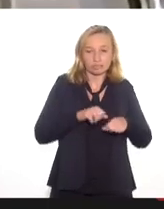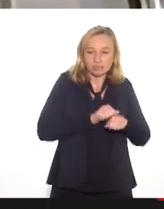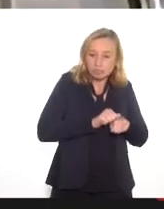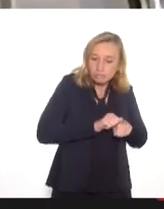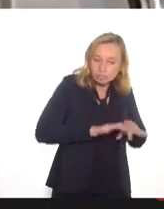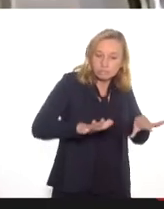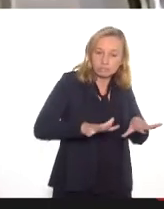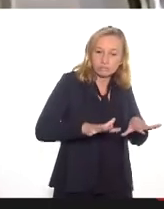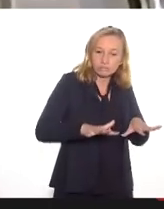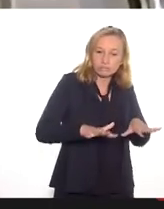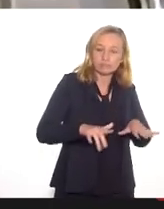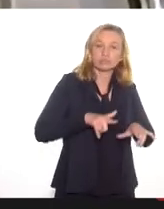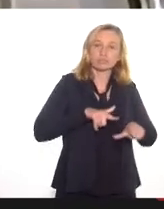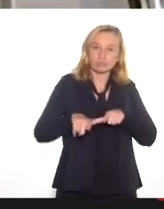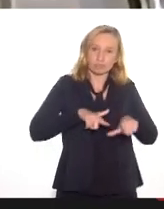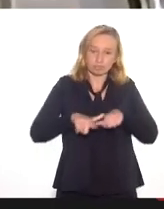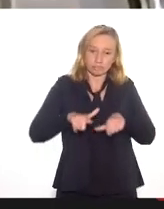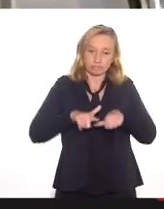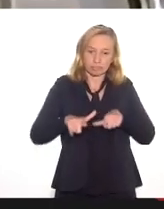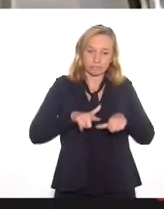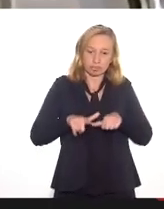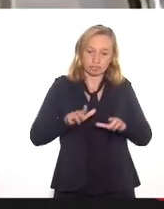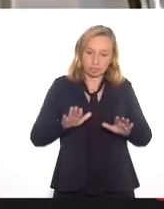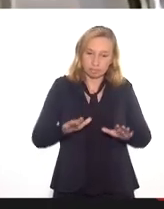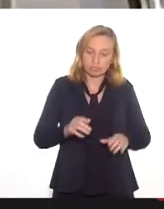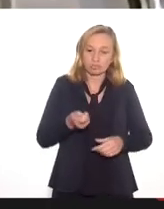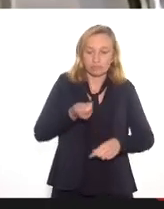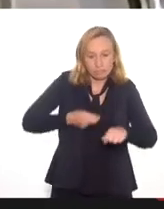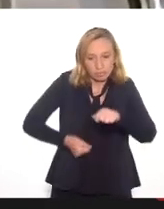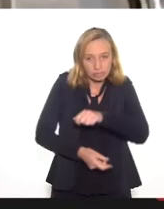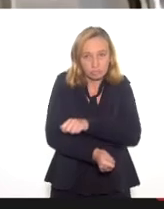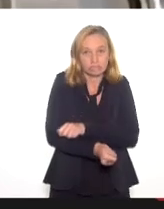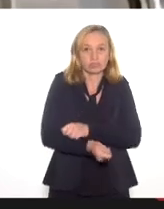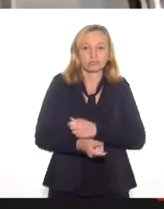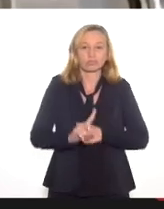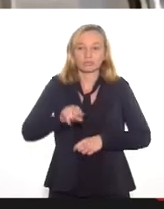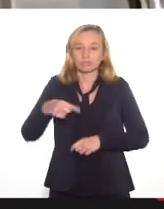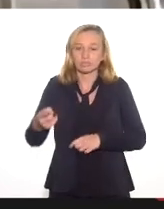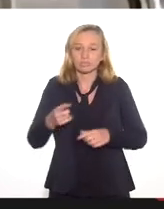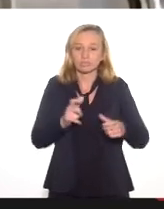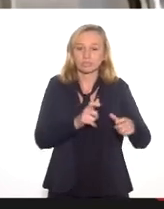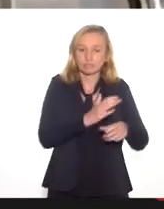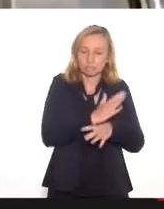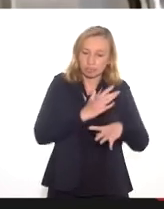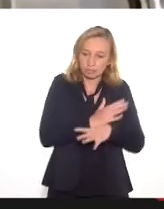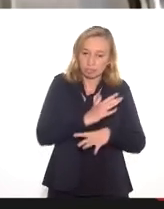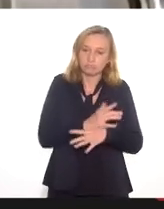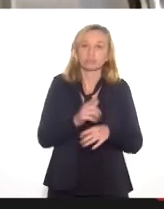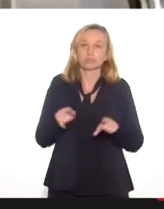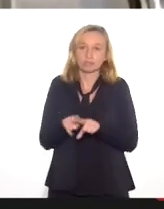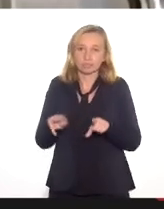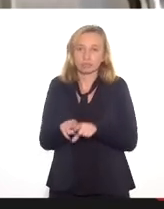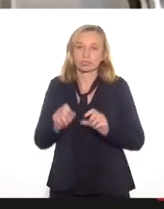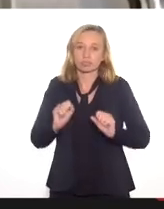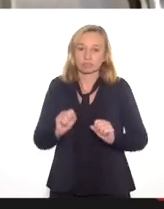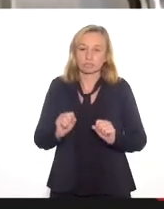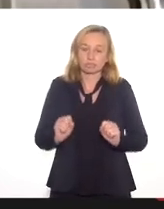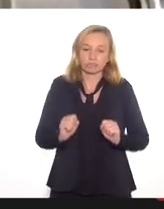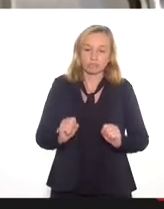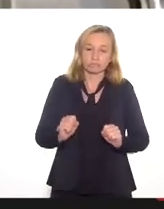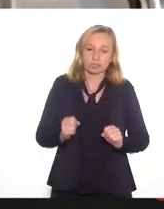a possibilidade de trabalho e investimento em outras cidades para também poder gerar